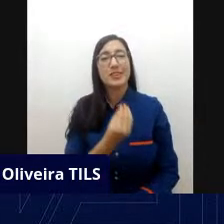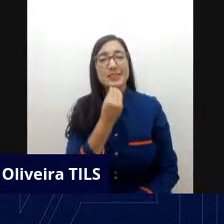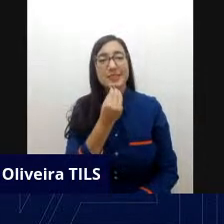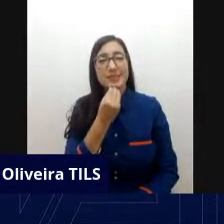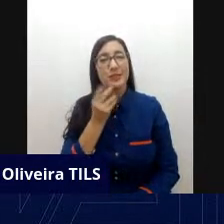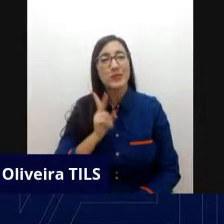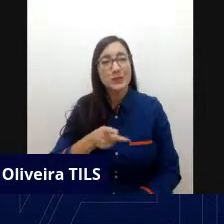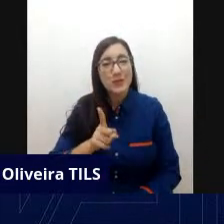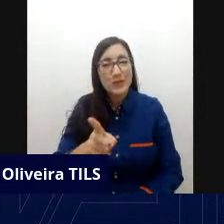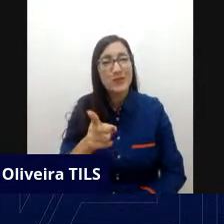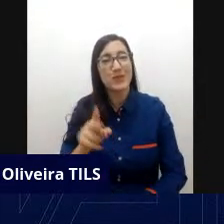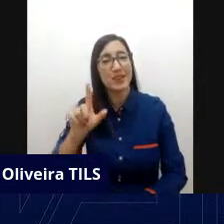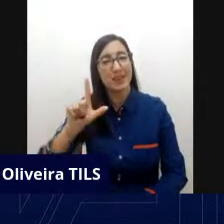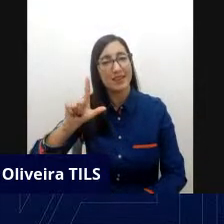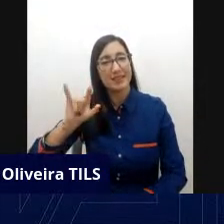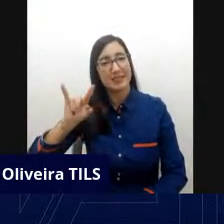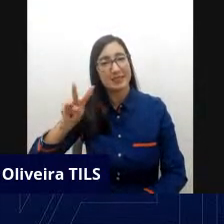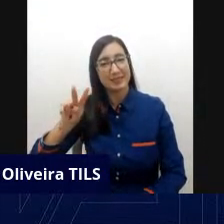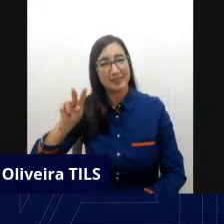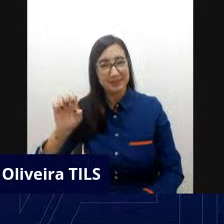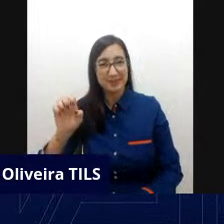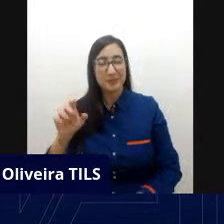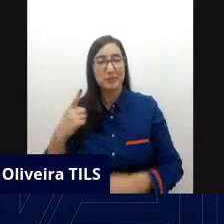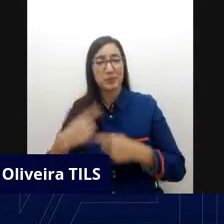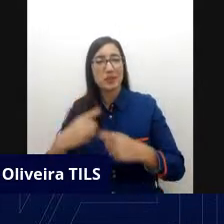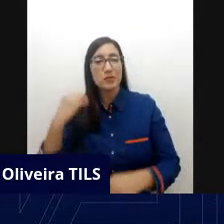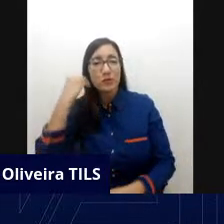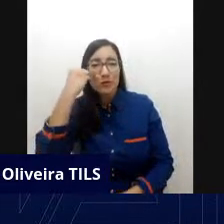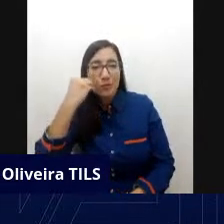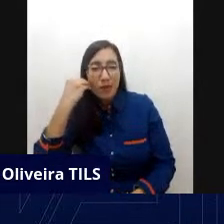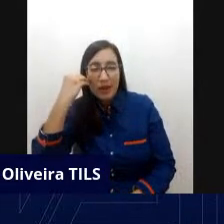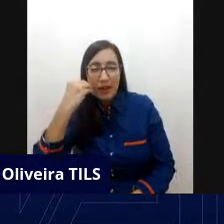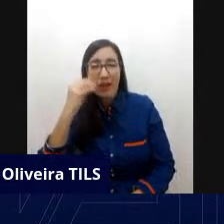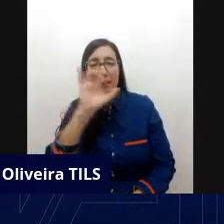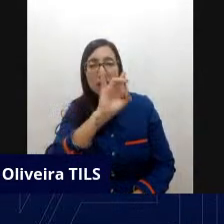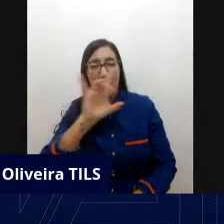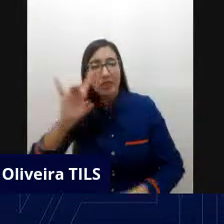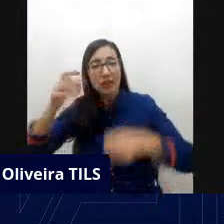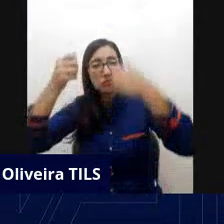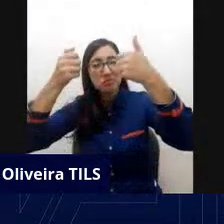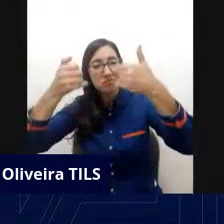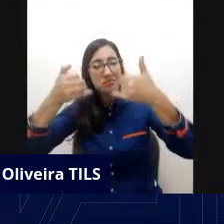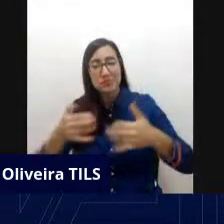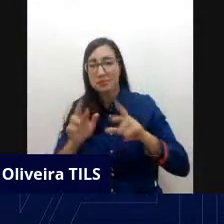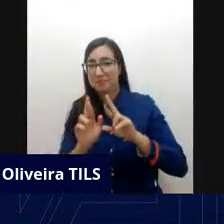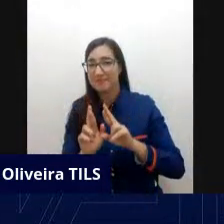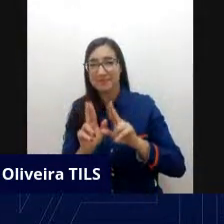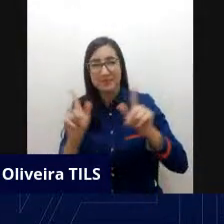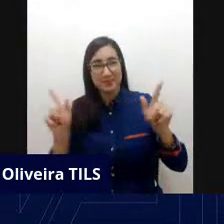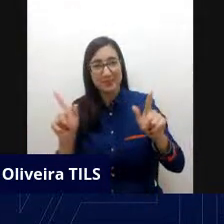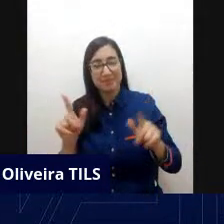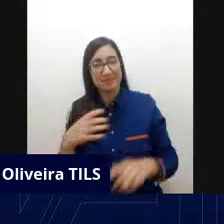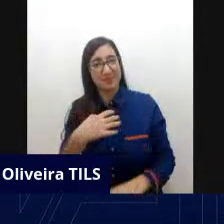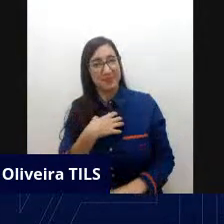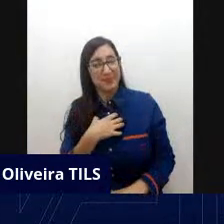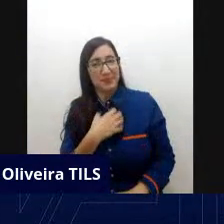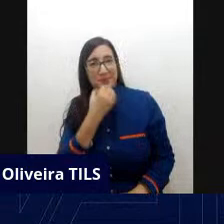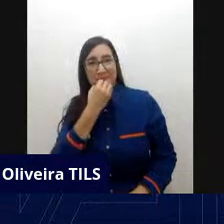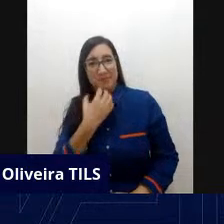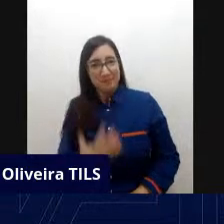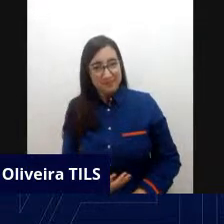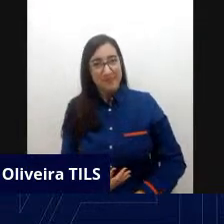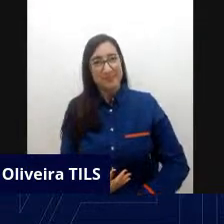vocês. Vivências diferentes, experiências diferentes, recortes diferentes, locais de fala também diferentes, que tudo isso vai